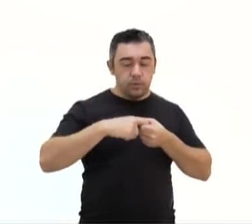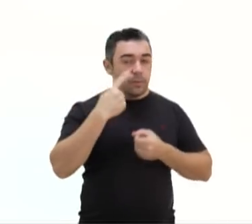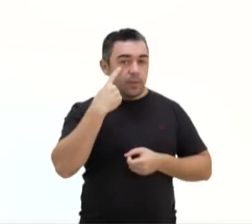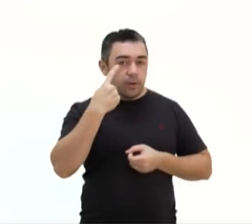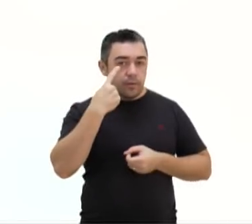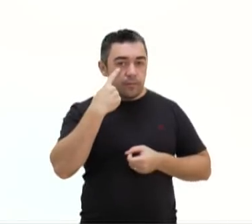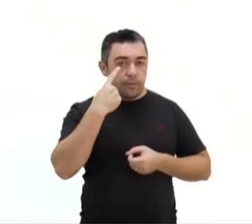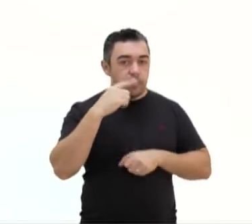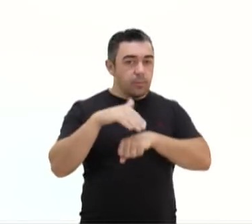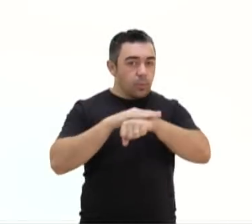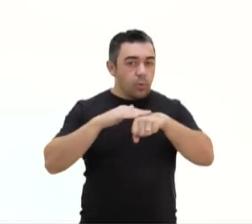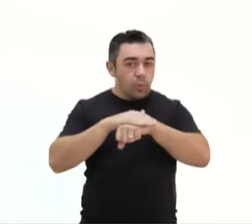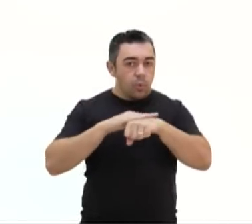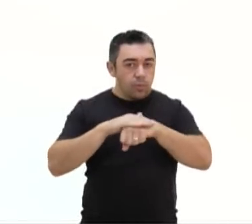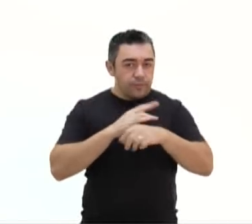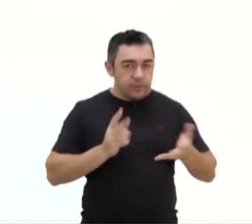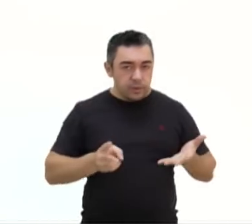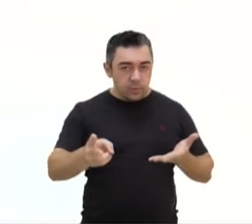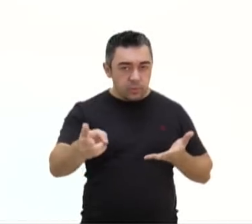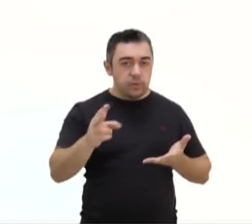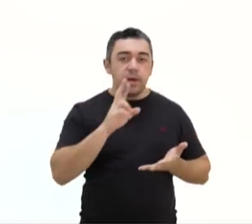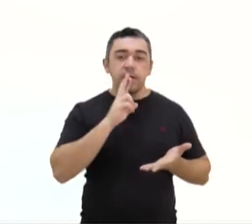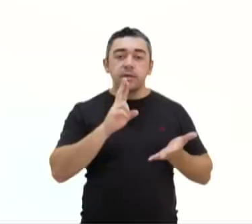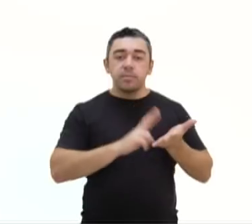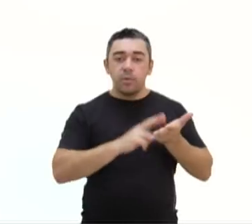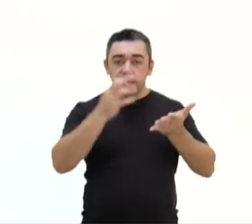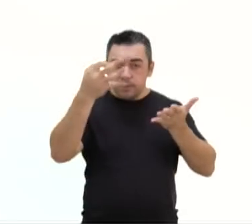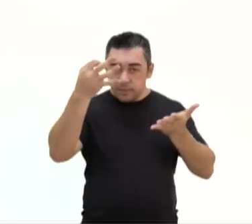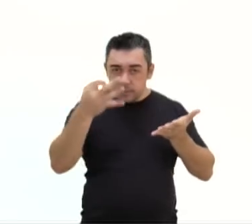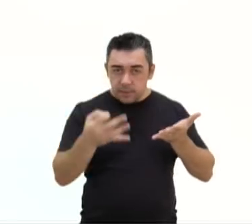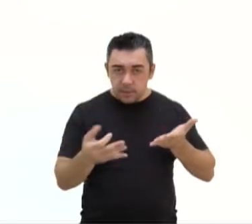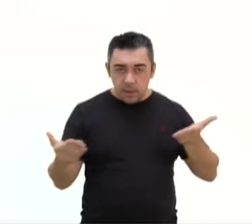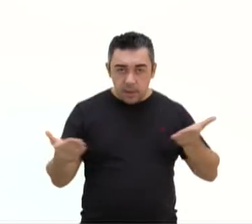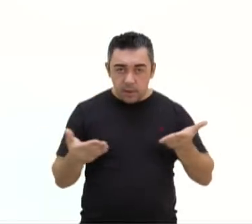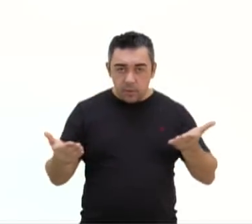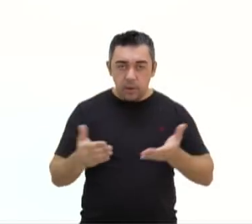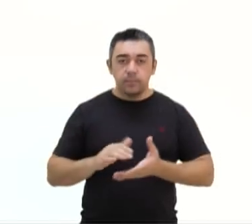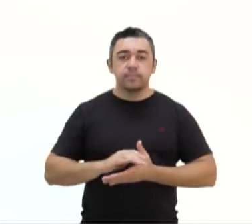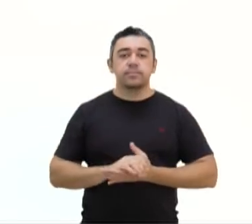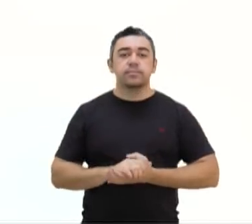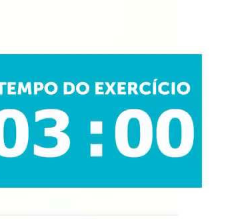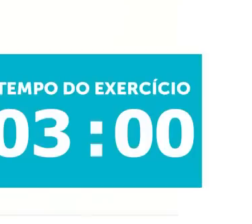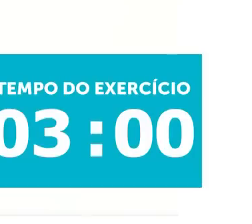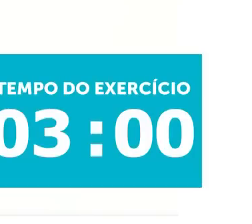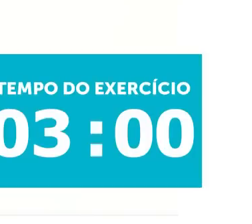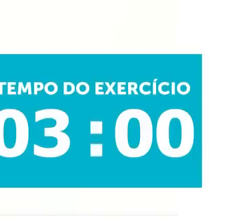para conversar sobre a resposta adequada aqui neste primeiro quiz.